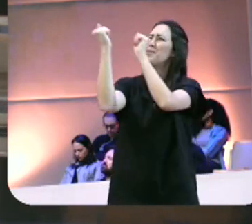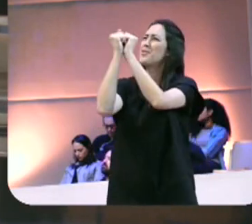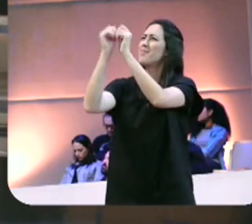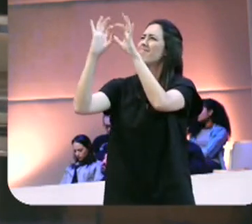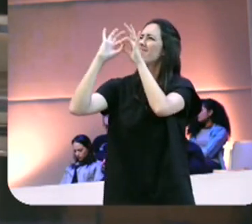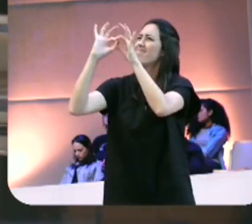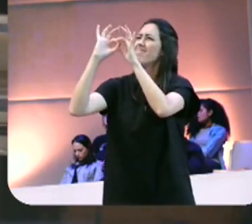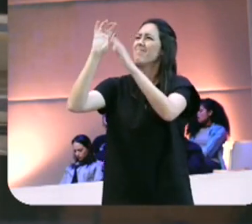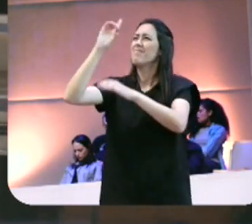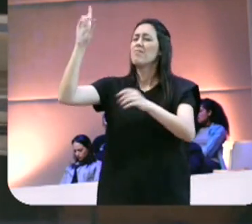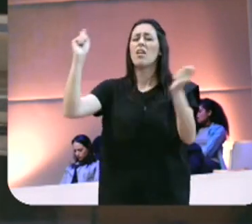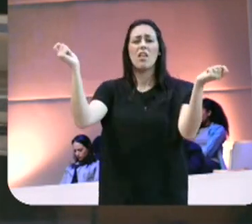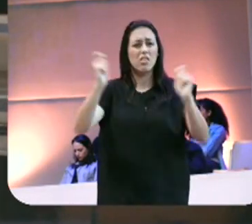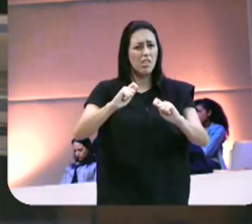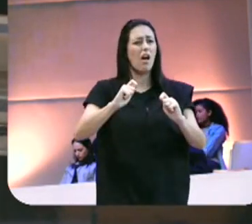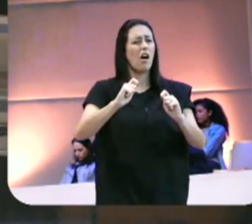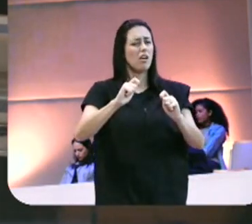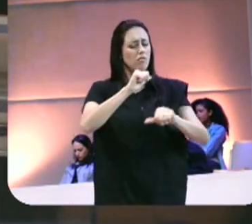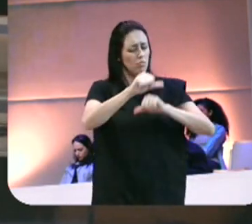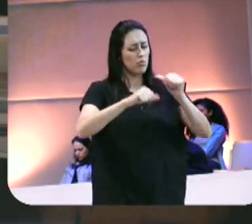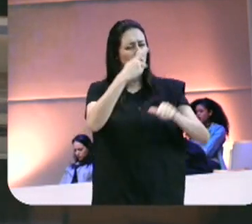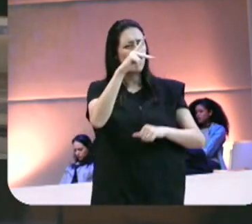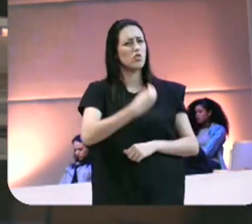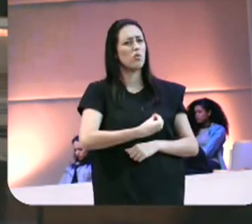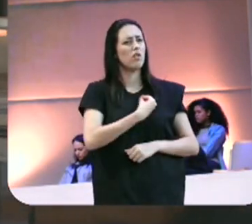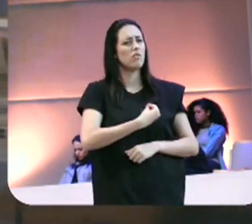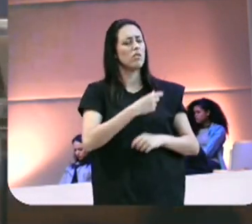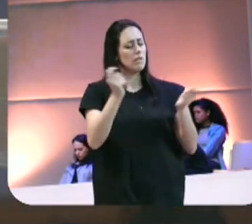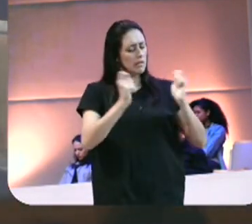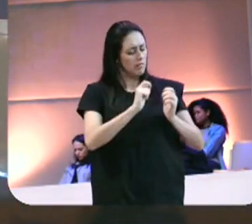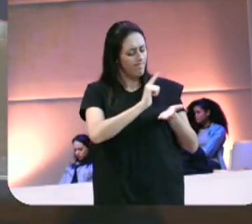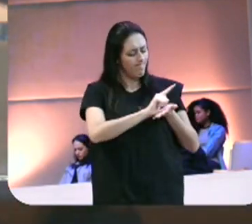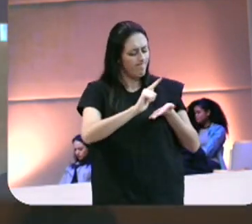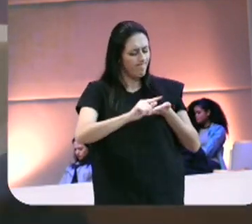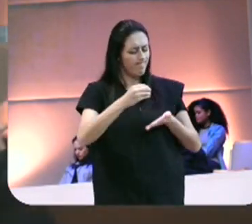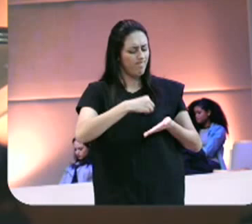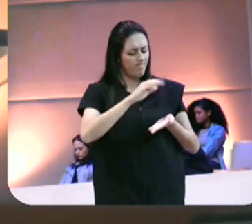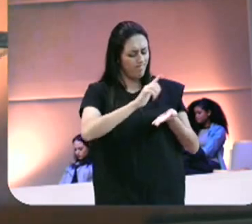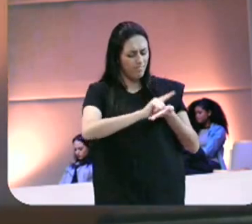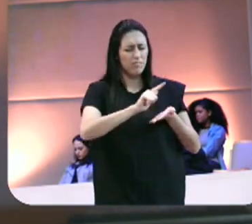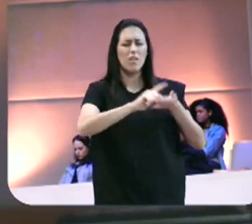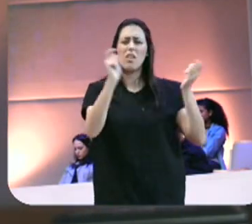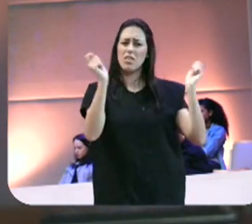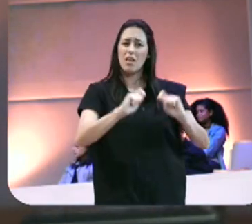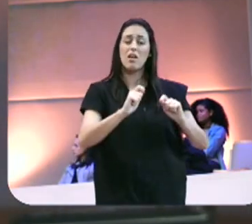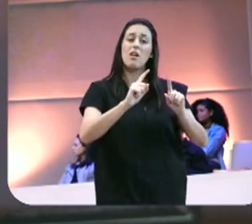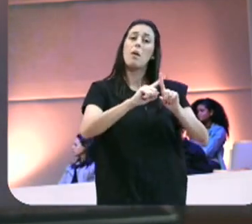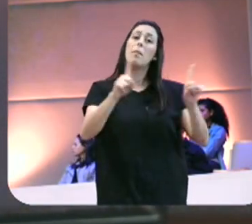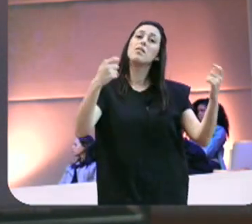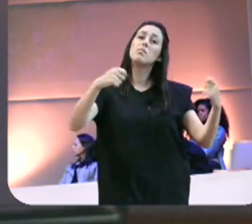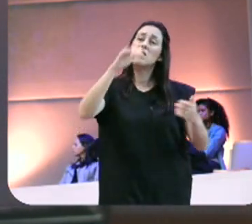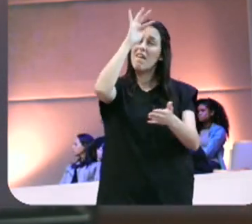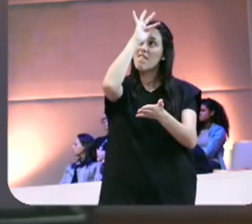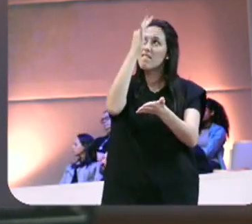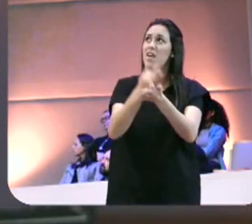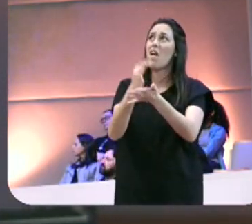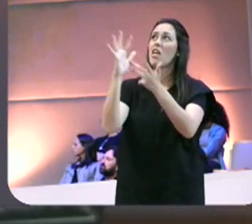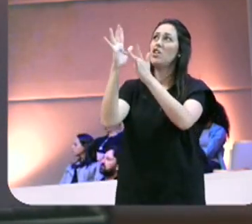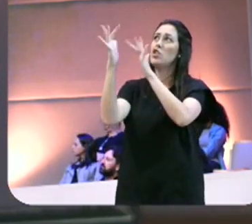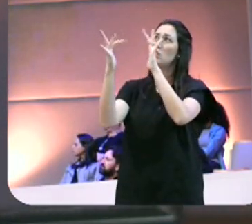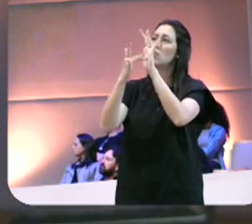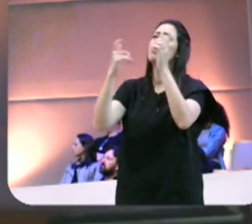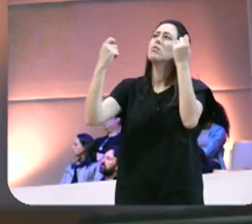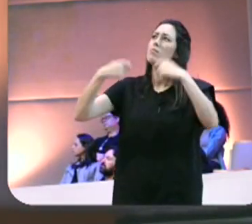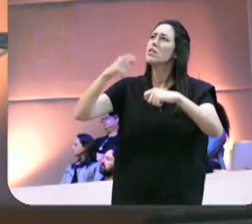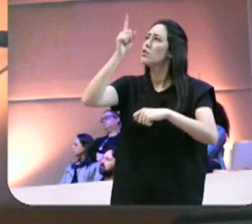te reconciliar com Deus nessa manhã. Basta você colocar a sua fé em Jesus Cristo e você caminhar com Ele todos os